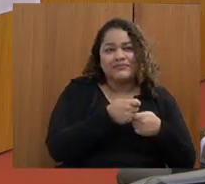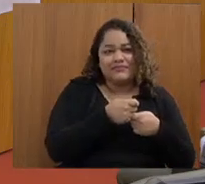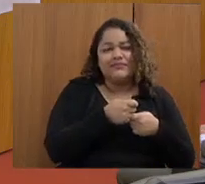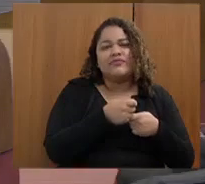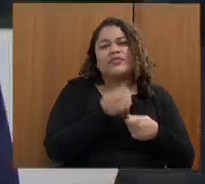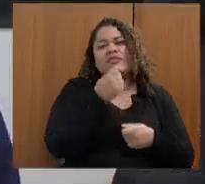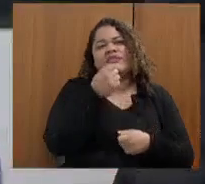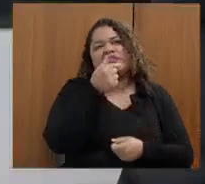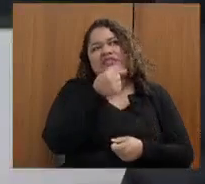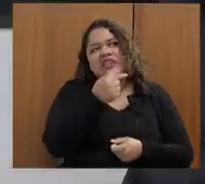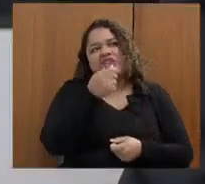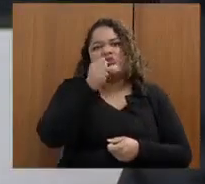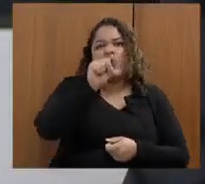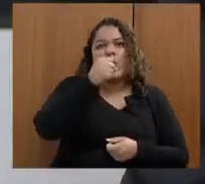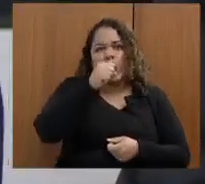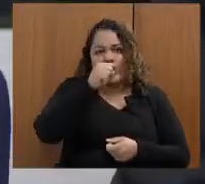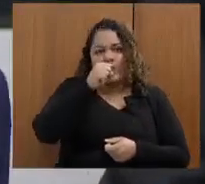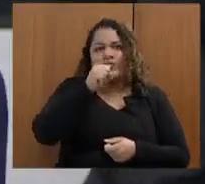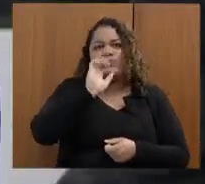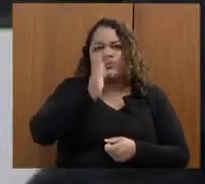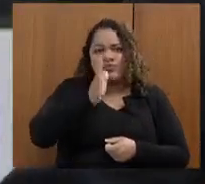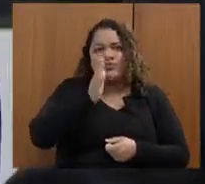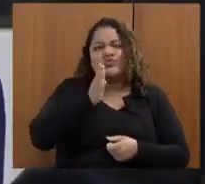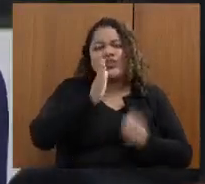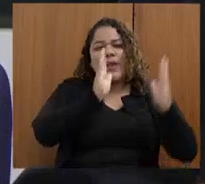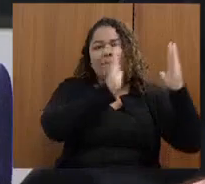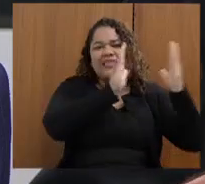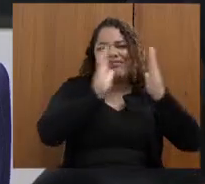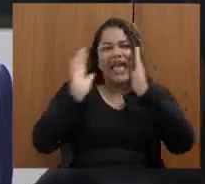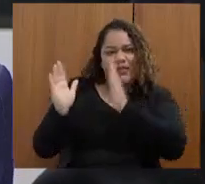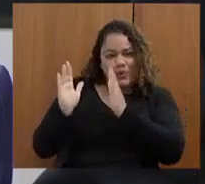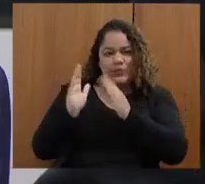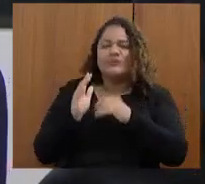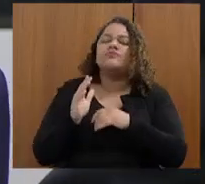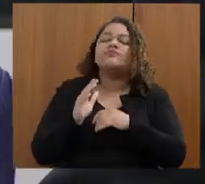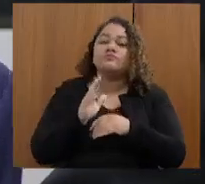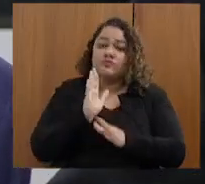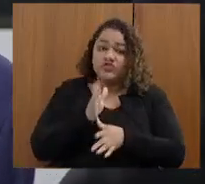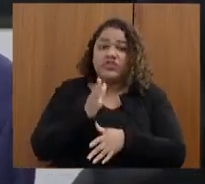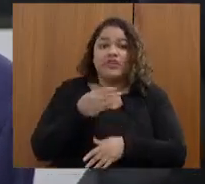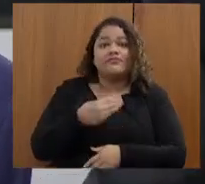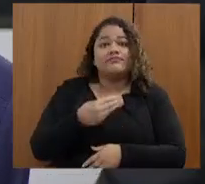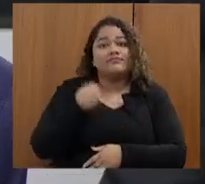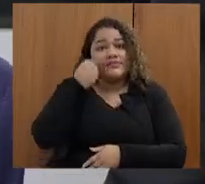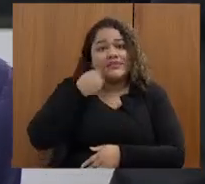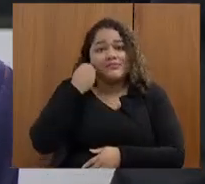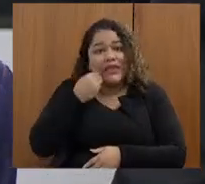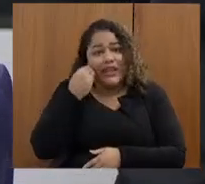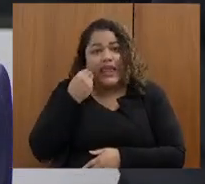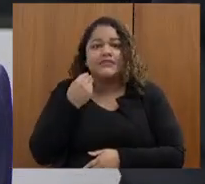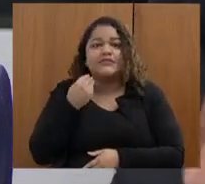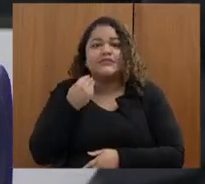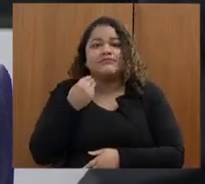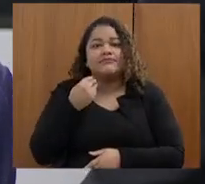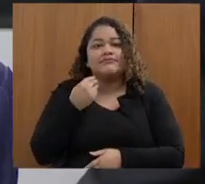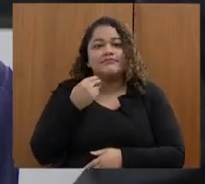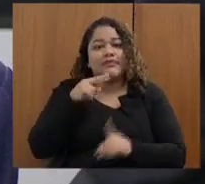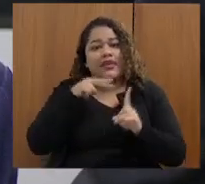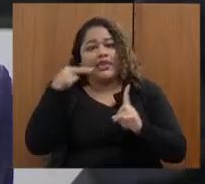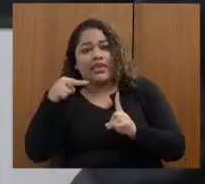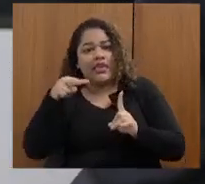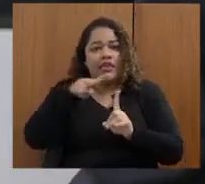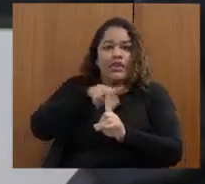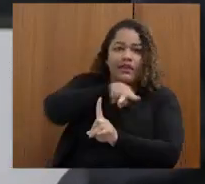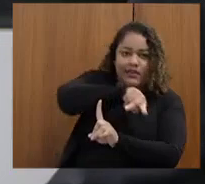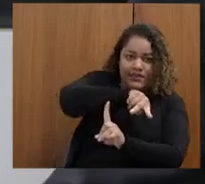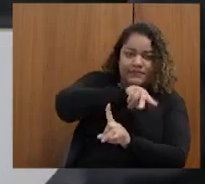Eu estou indo para o censo de Deputado mais três de prefeito ou seja nós vivemos os dois lados falar de Educação